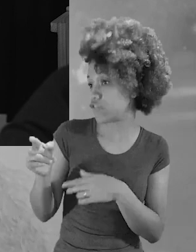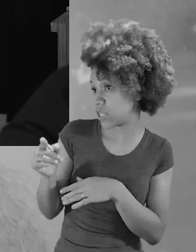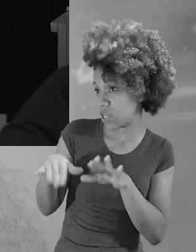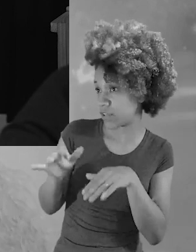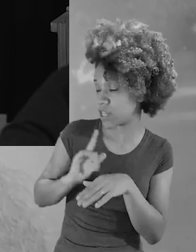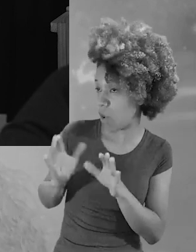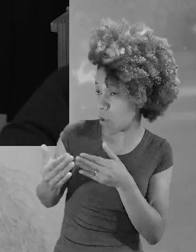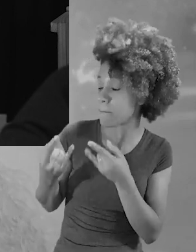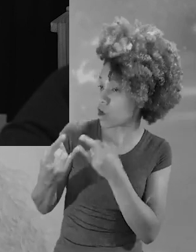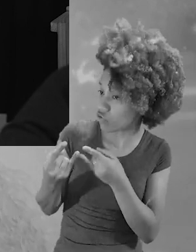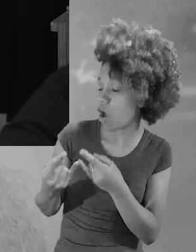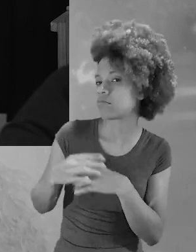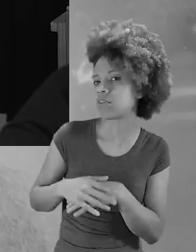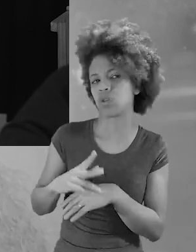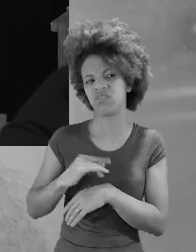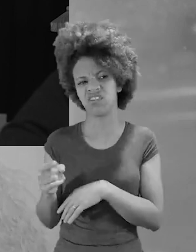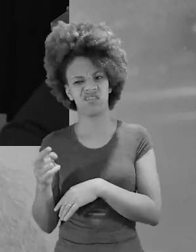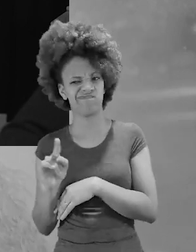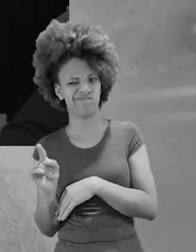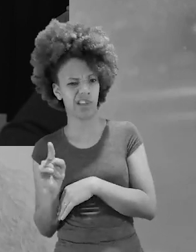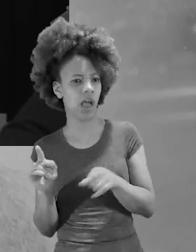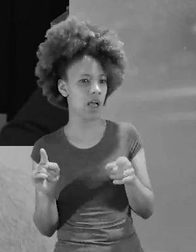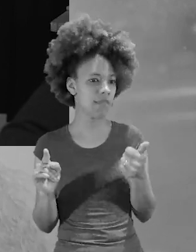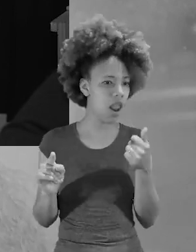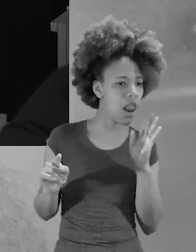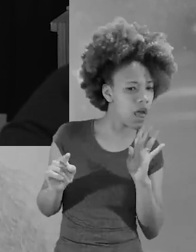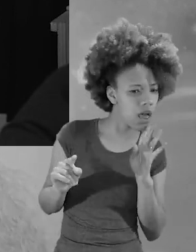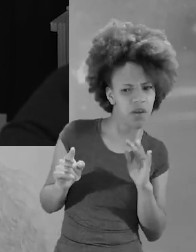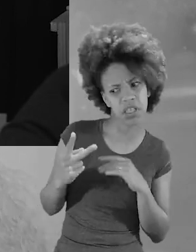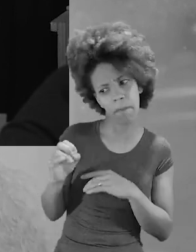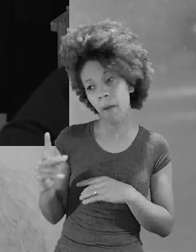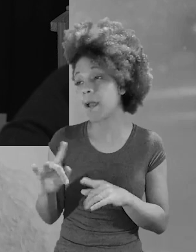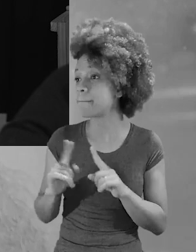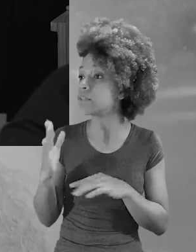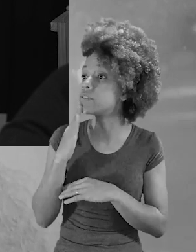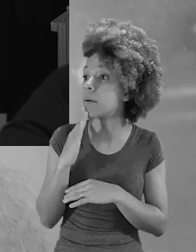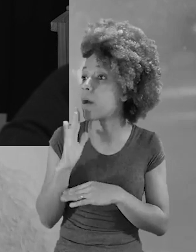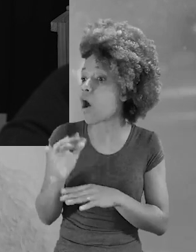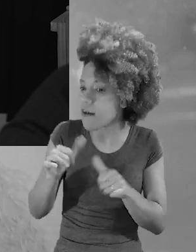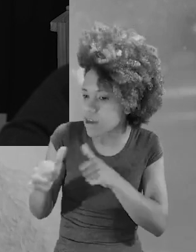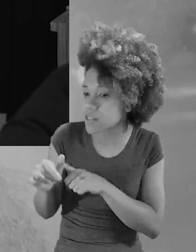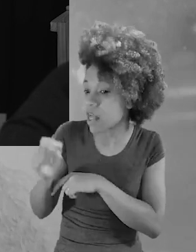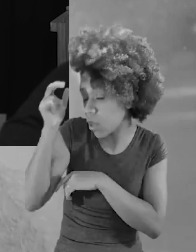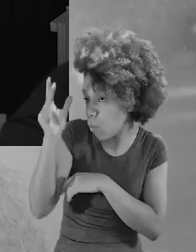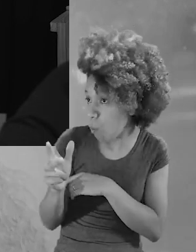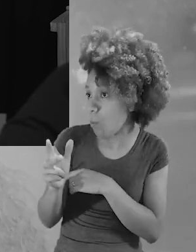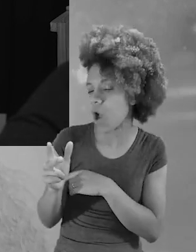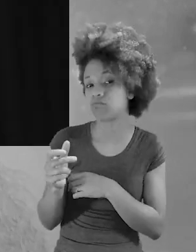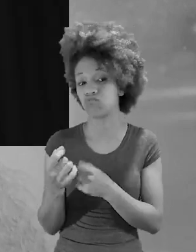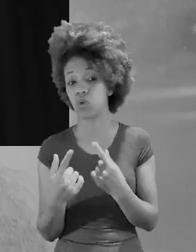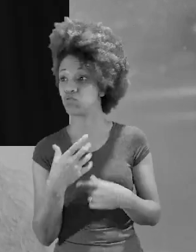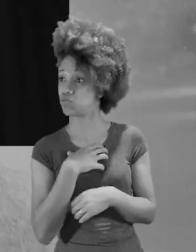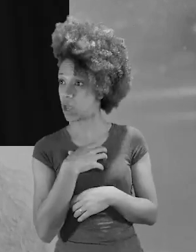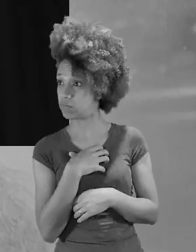para mim tá ligado não sai bagulho tá pobre mas pelo menos você sabe falar meu essa cultura de alguma forma chegou no topo do do do do